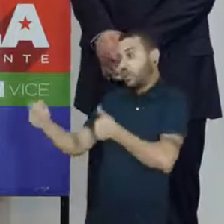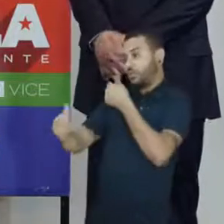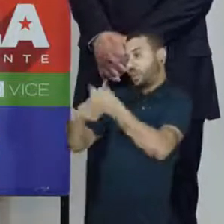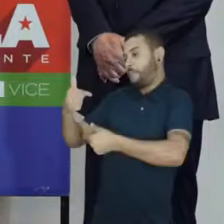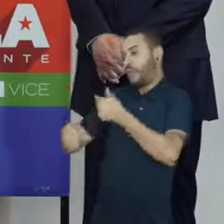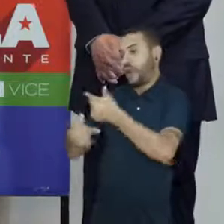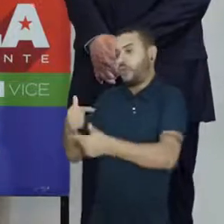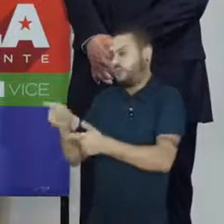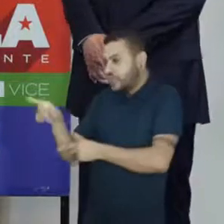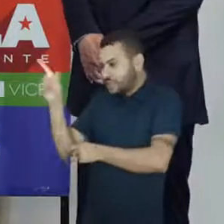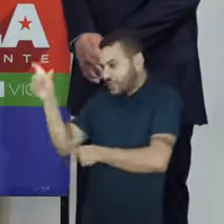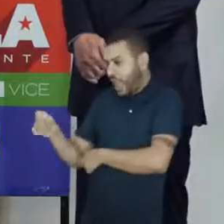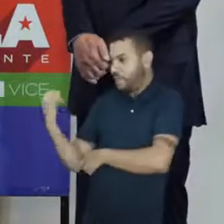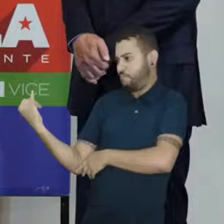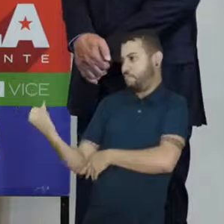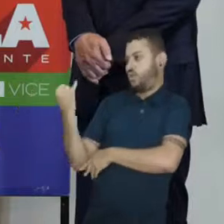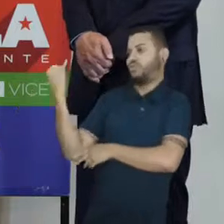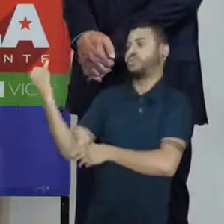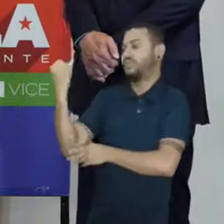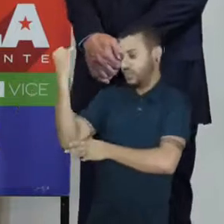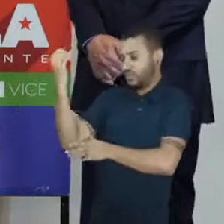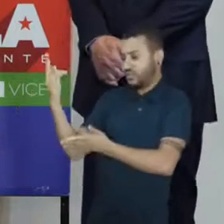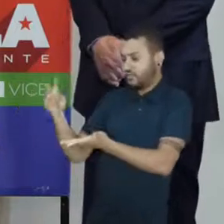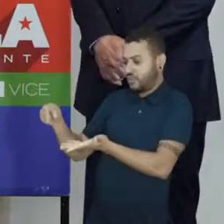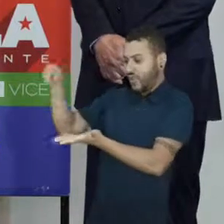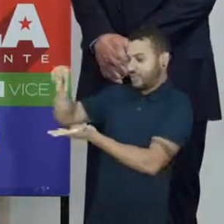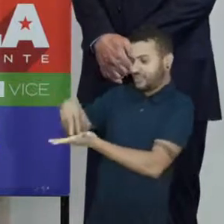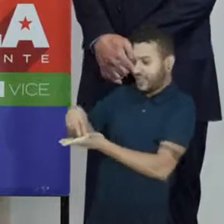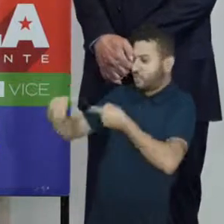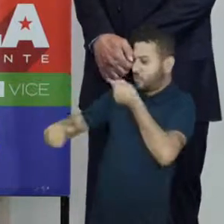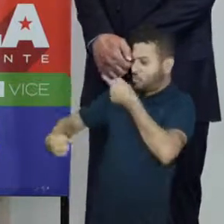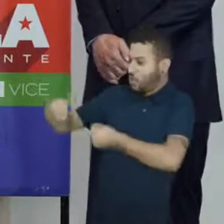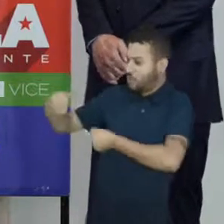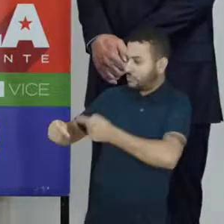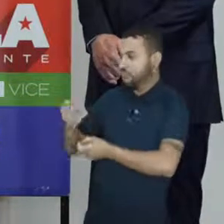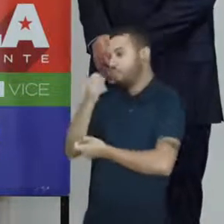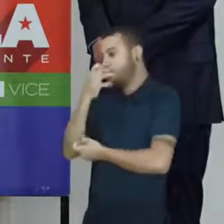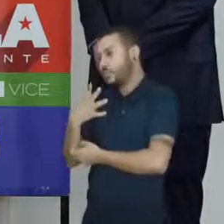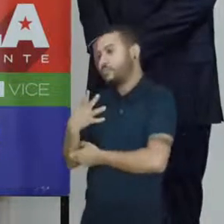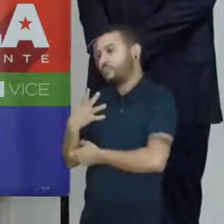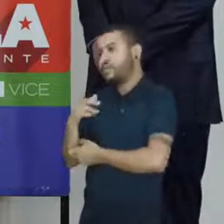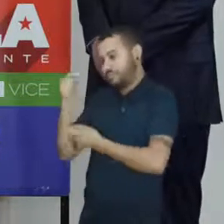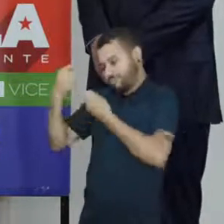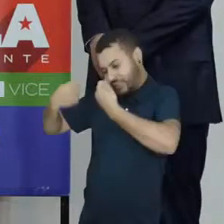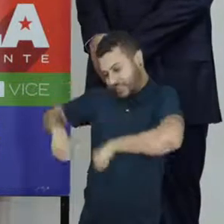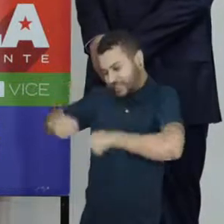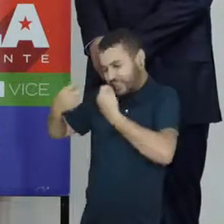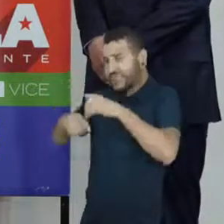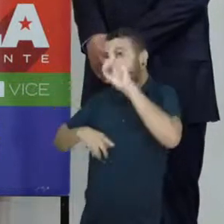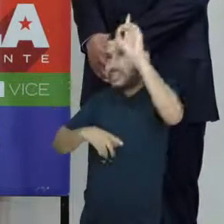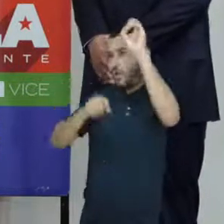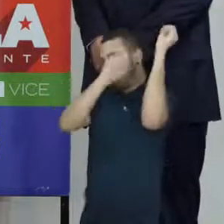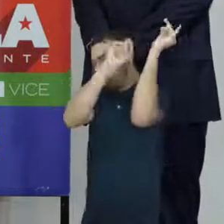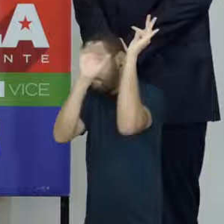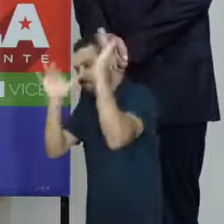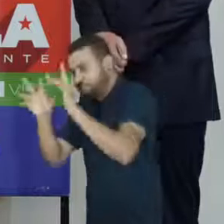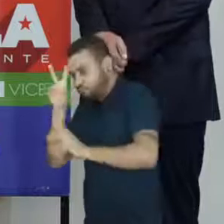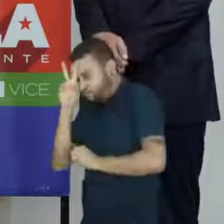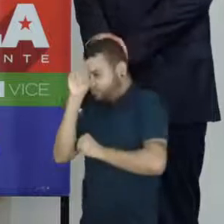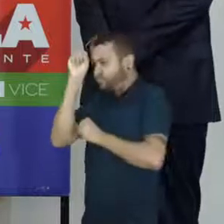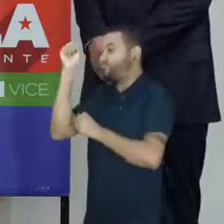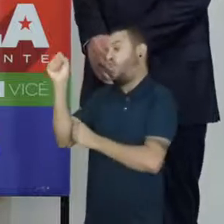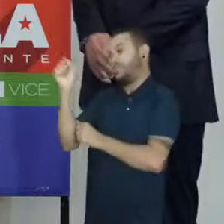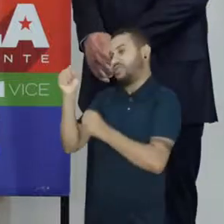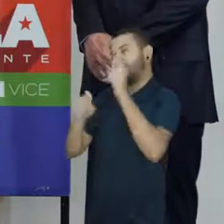importância da tua participação nessa campanha. E que Deus te dê força. Deus te dê muita força para que você nunca